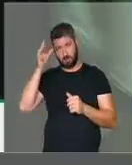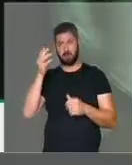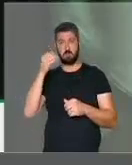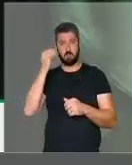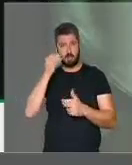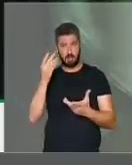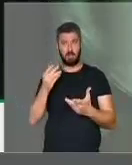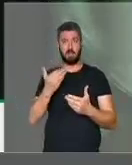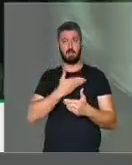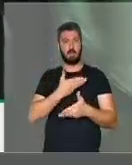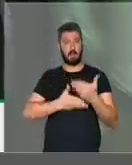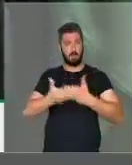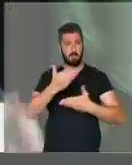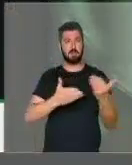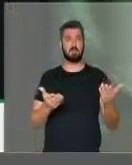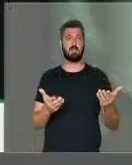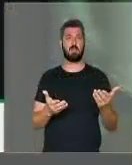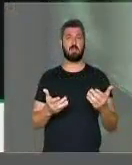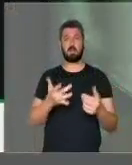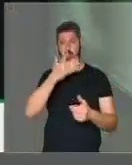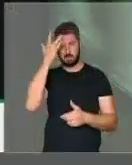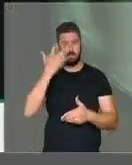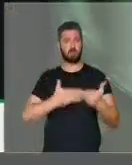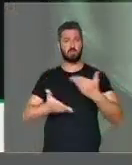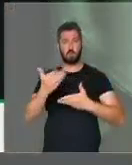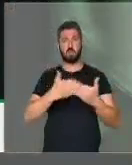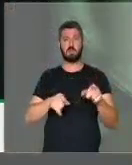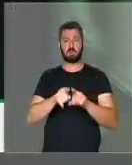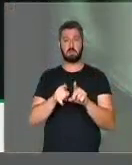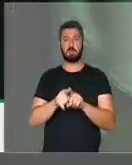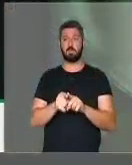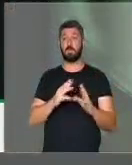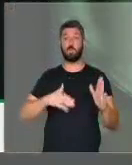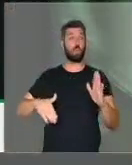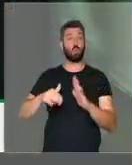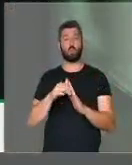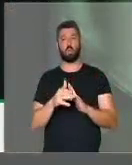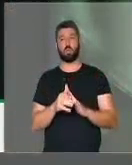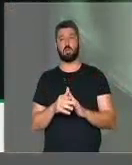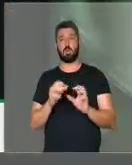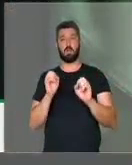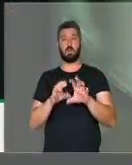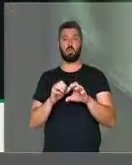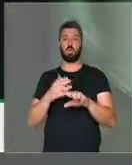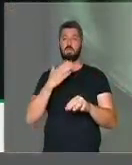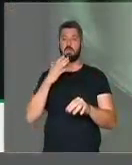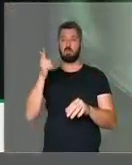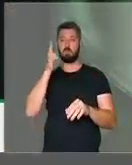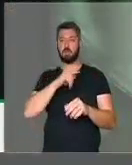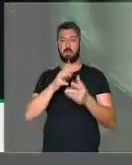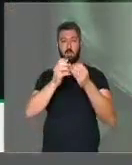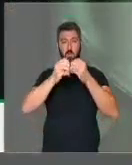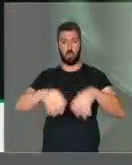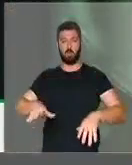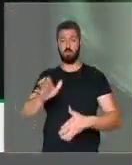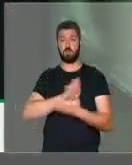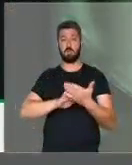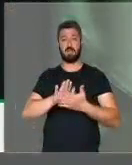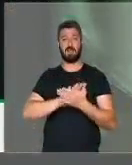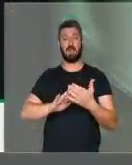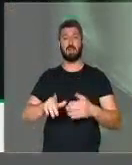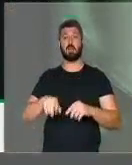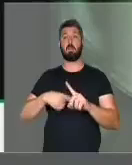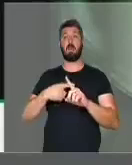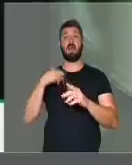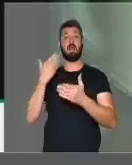conhecimento, a amizade, as pessoas e, contudo, a educação para não se estragar mais como